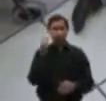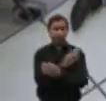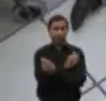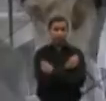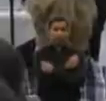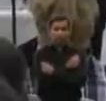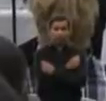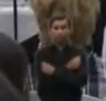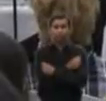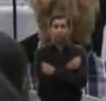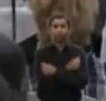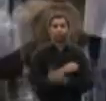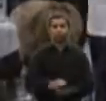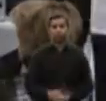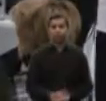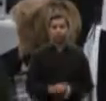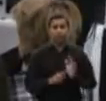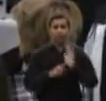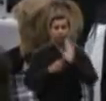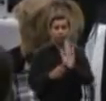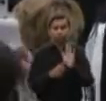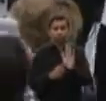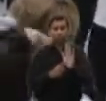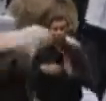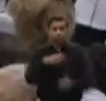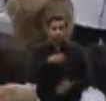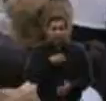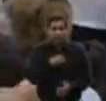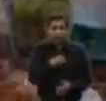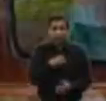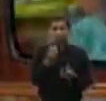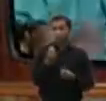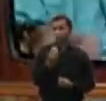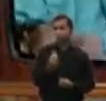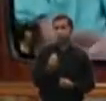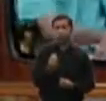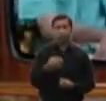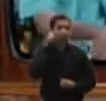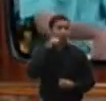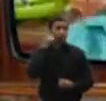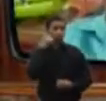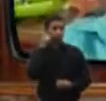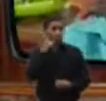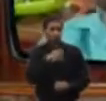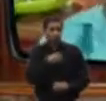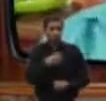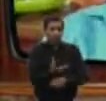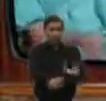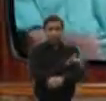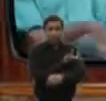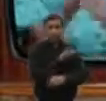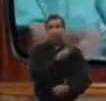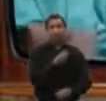para divulgar seu novo livro. E ele tem muita inspiração. E o que que te dá inspiração? A mulher lá, né?